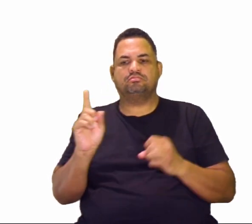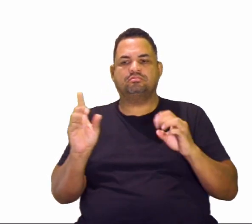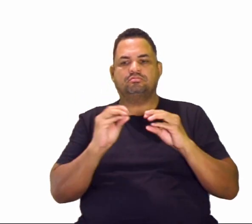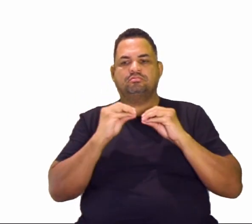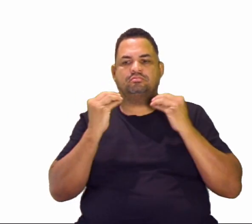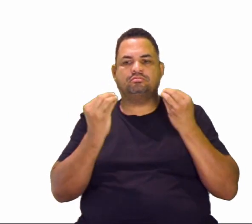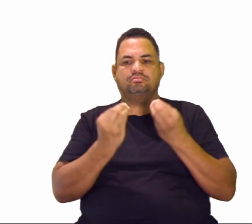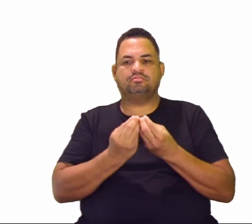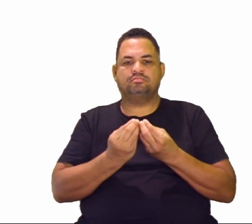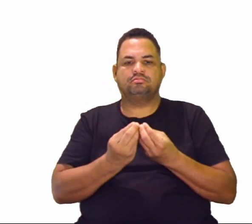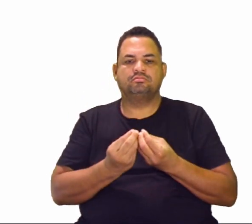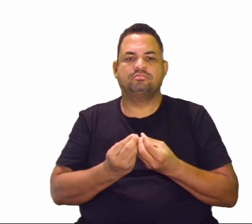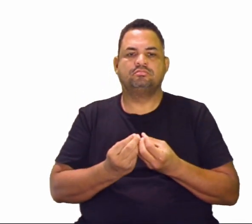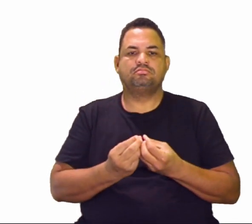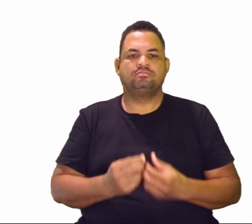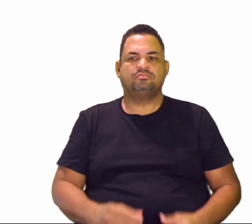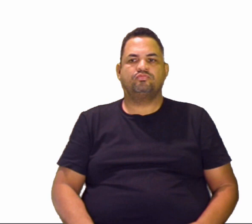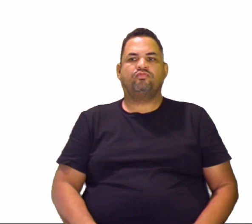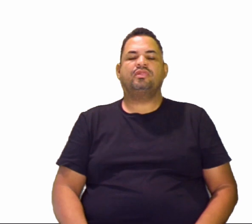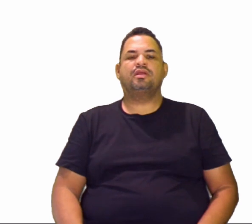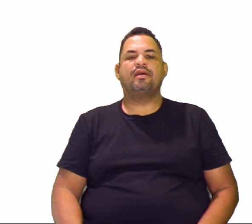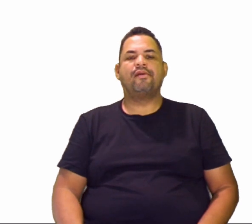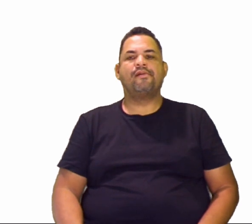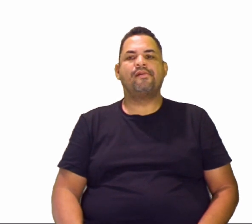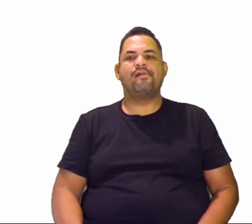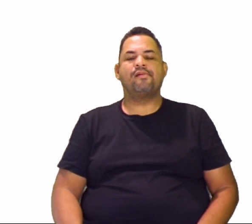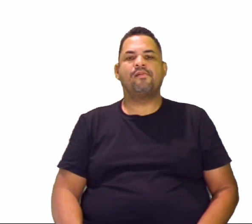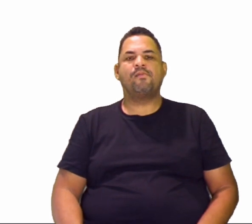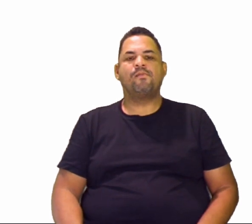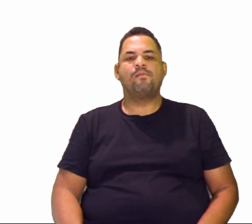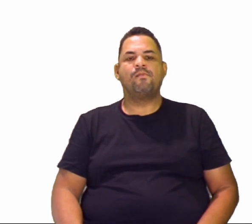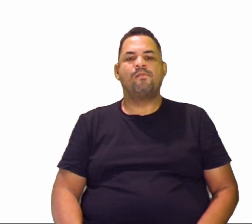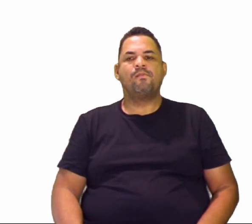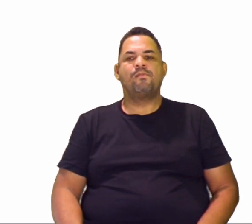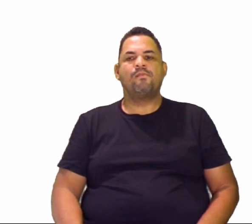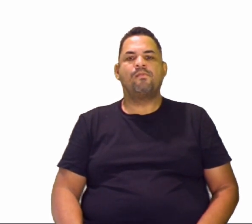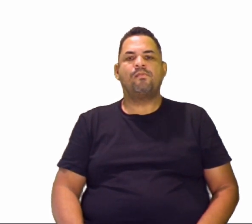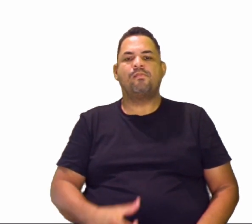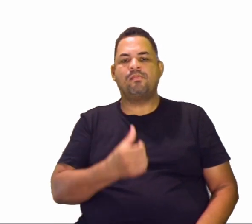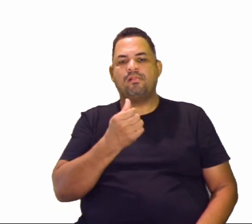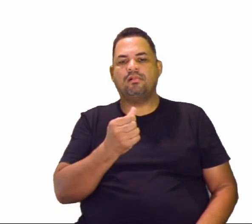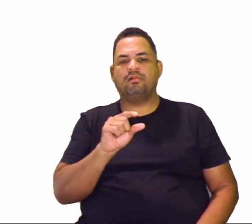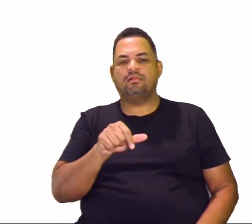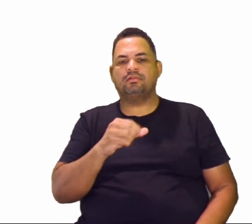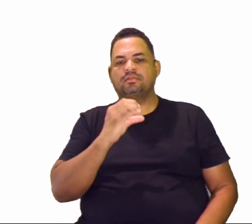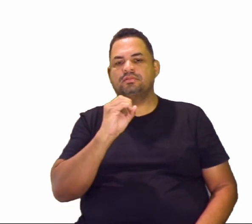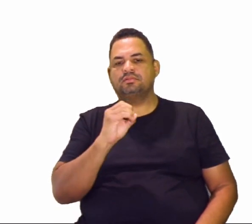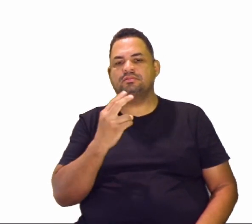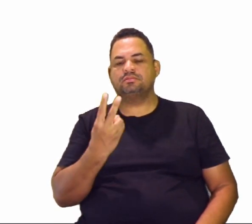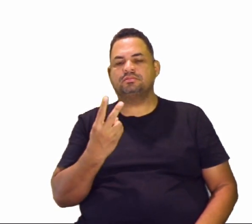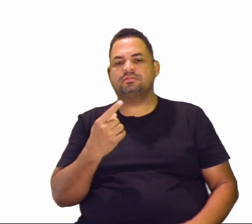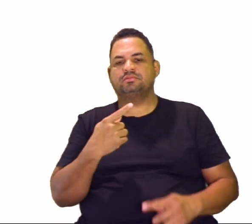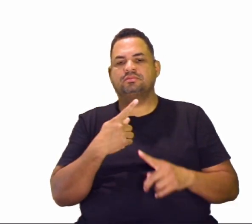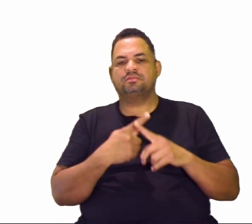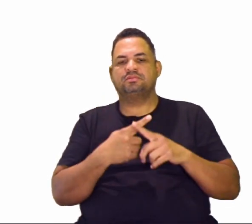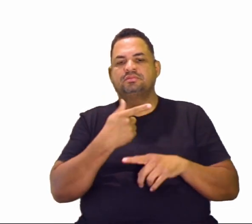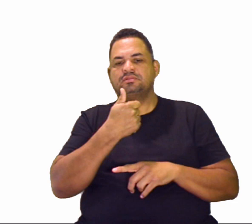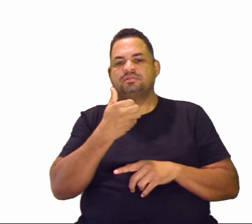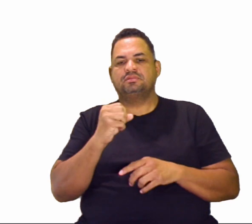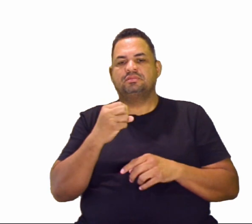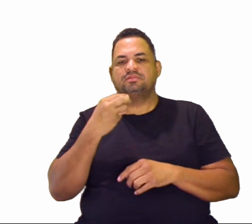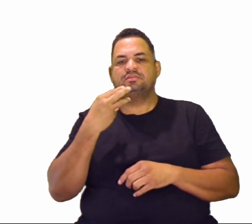Ou ainda, 102 gramas dessa substância corresponde a quem? 6,02 vezes 10 a